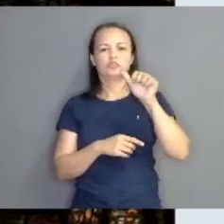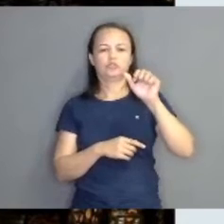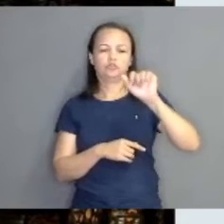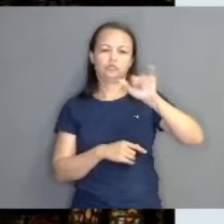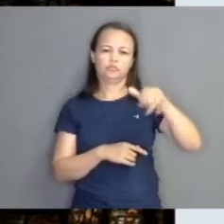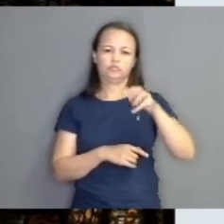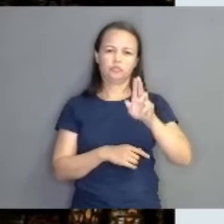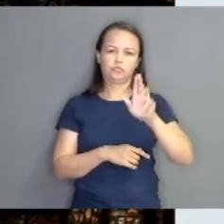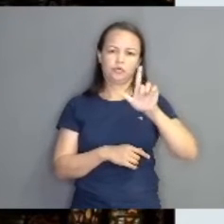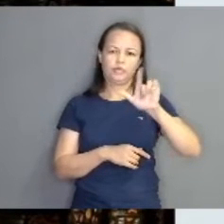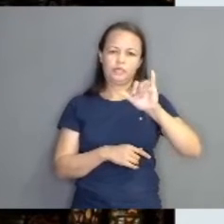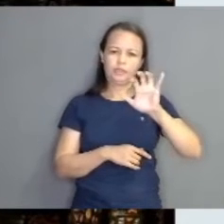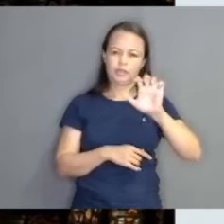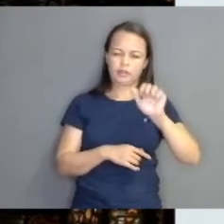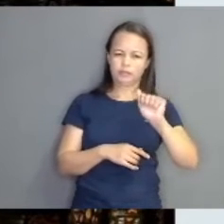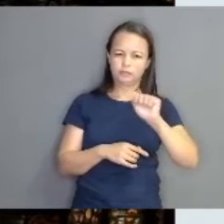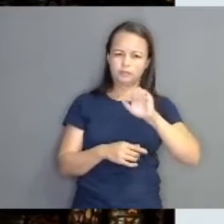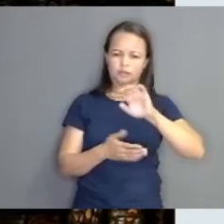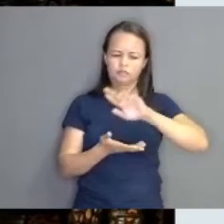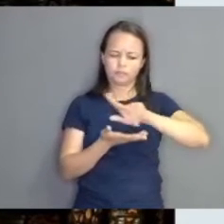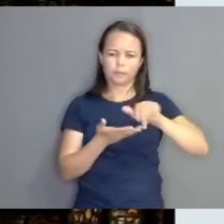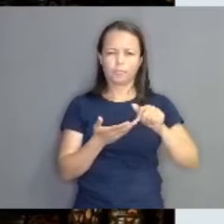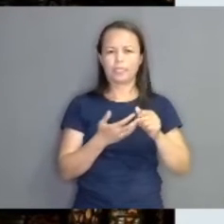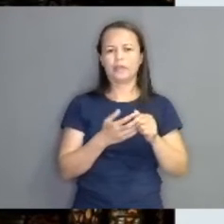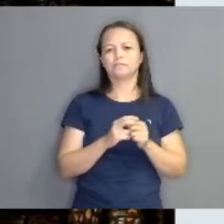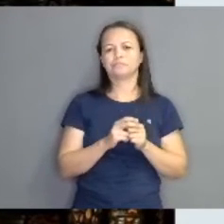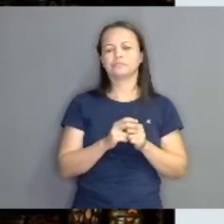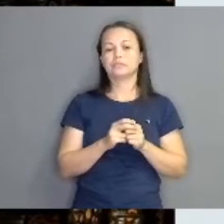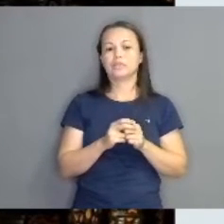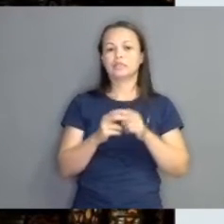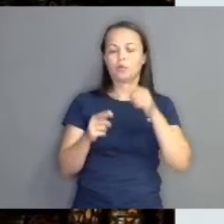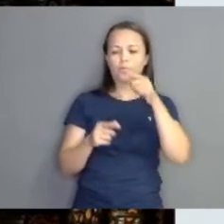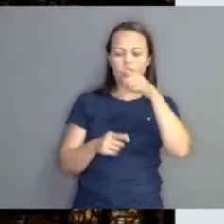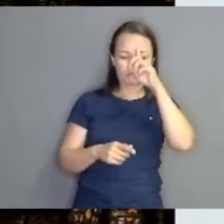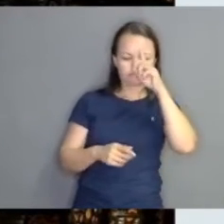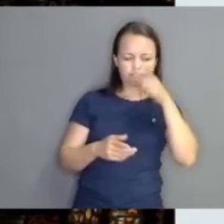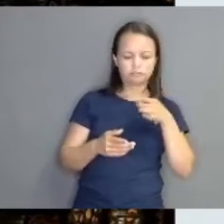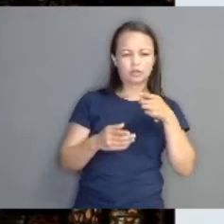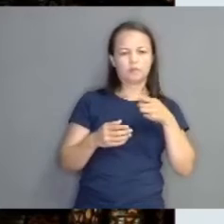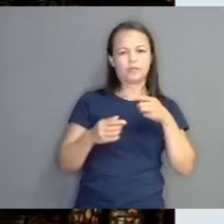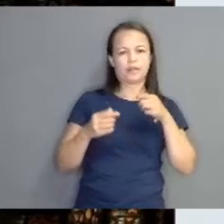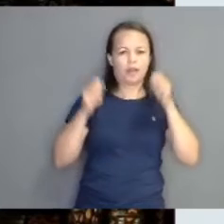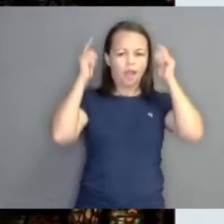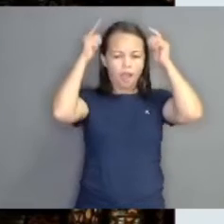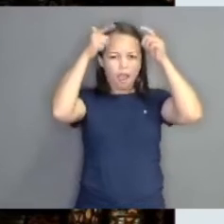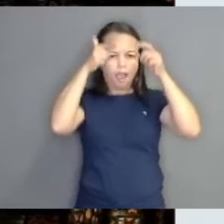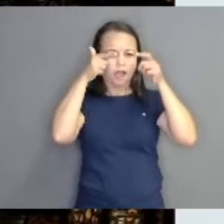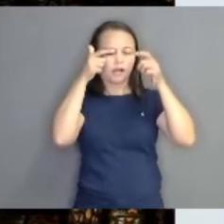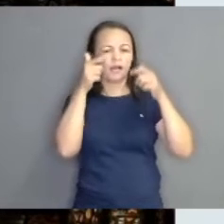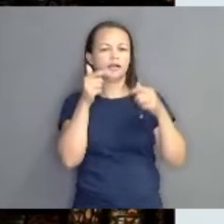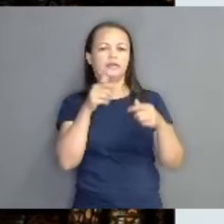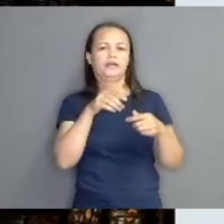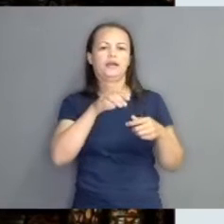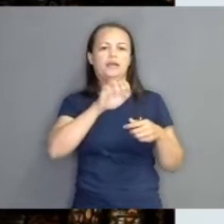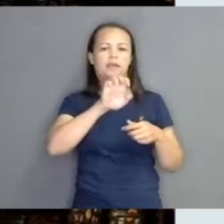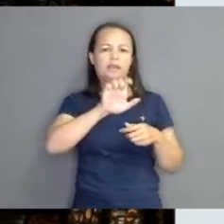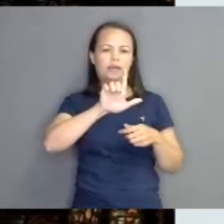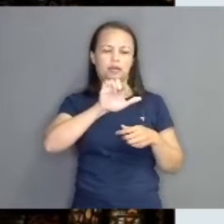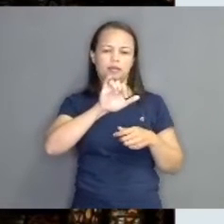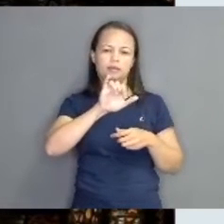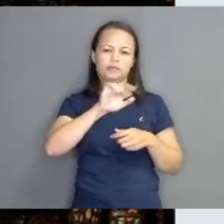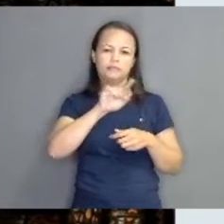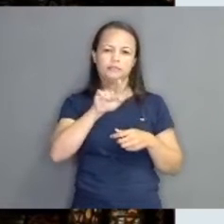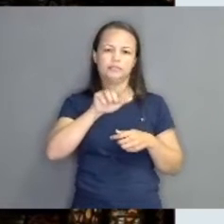Rainha Elizabeth. Ela deu ordem para que fosse criado um teatro que até hoje é